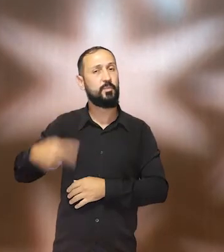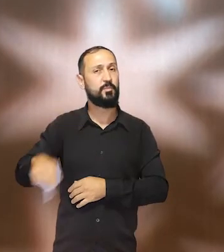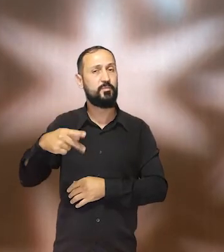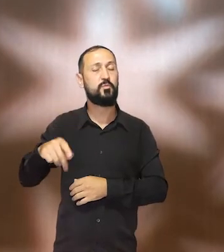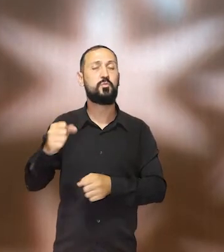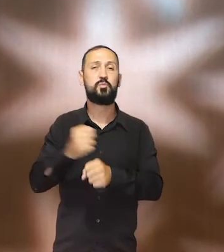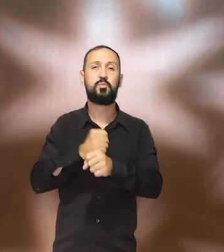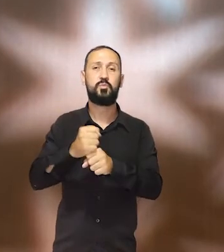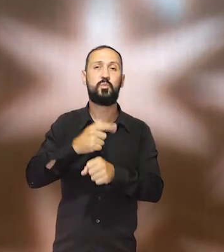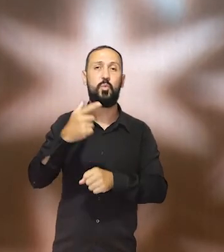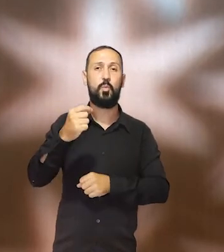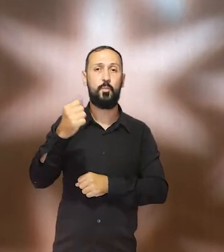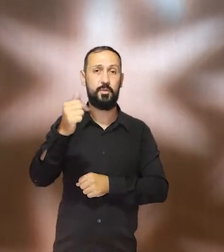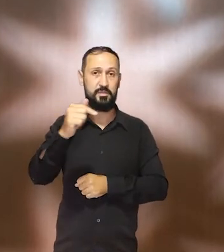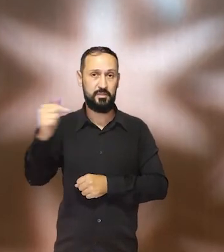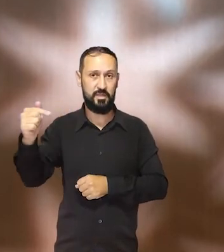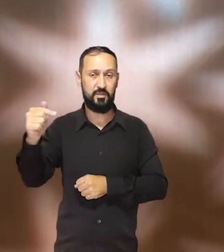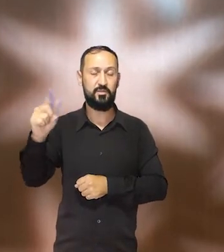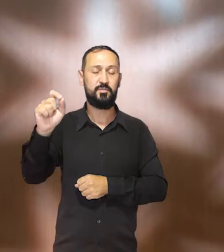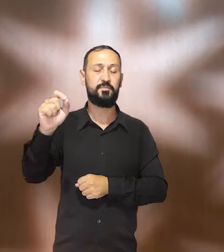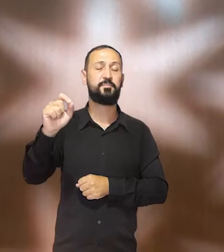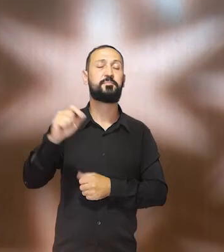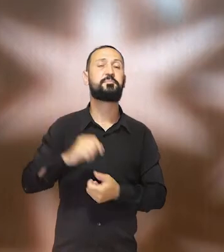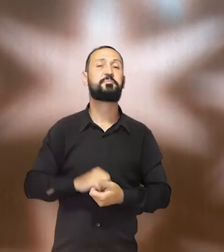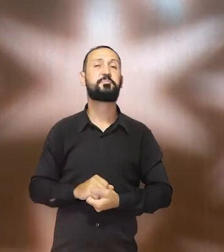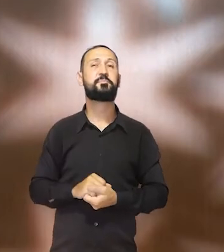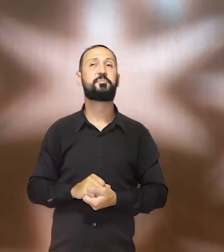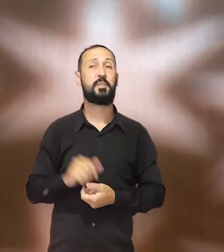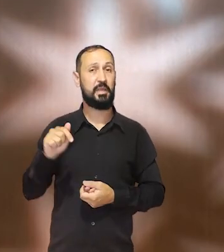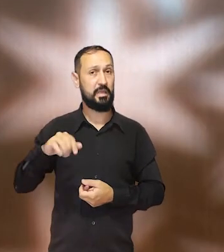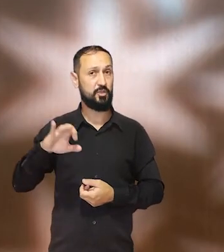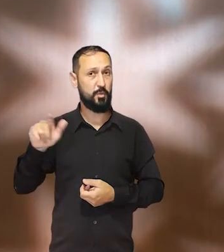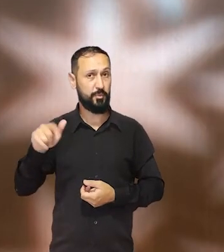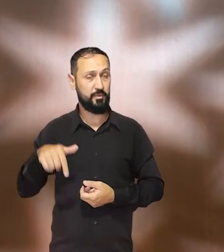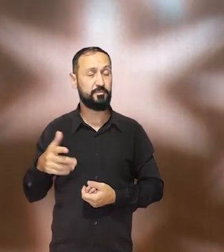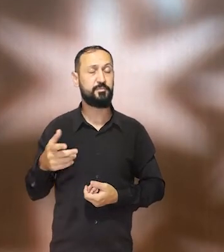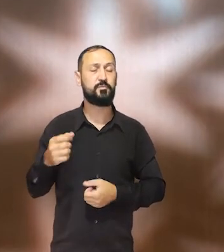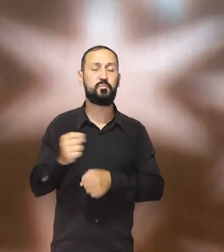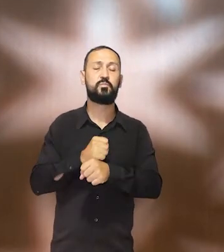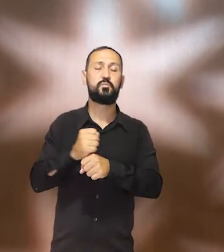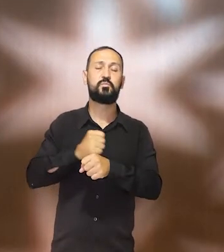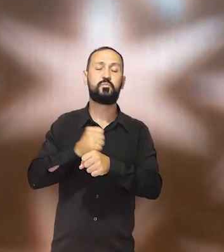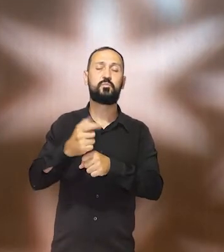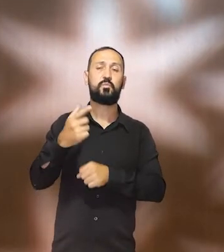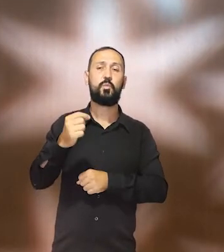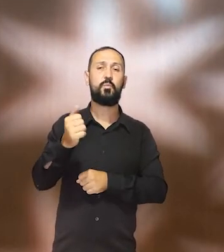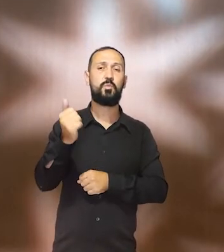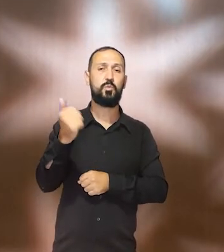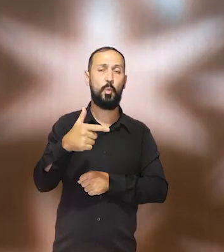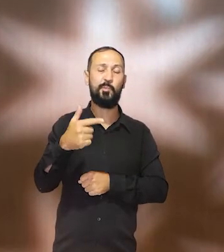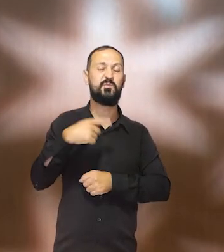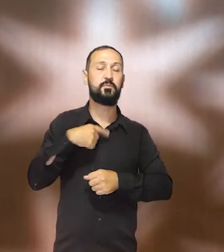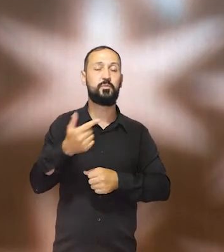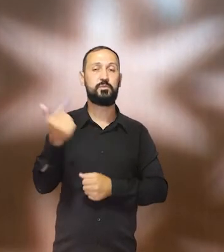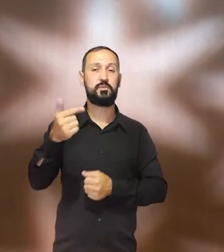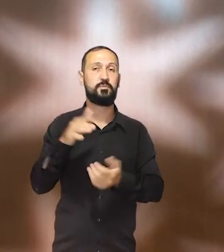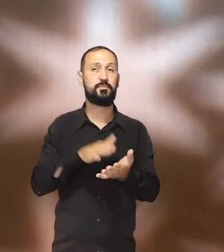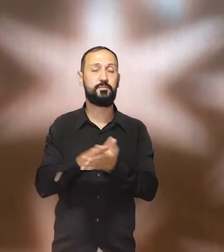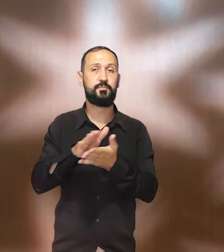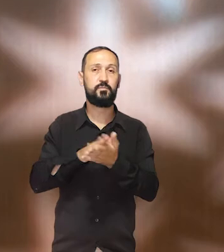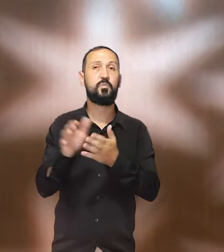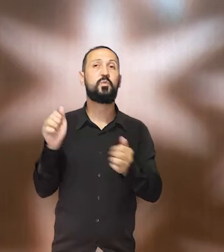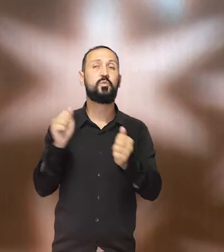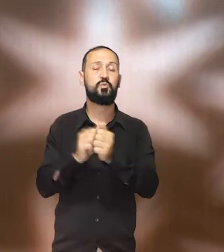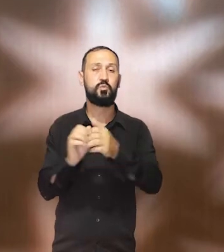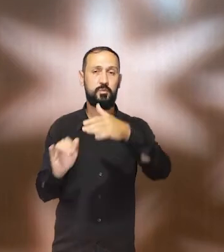do Paraguai, publicada em 2007 pela Gráfica e Editora Gibim, de Campo Grande. Em 2012 veio a segunda edição,